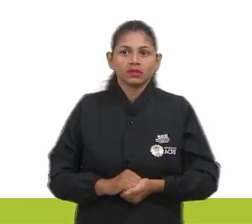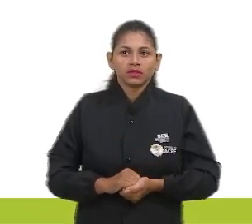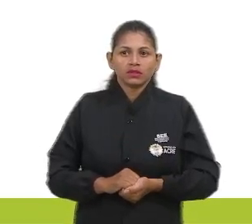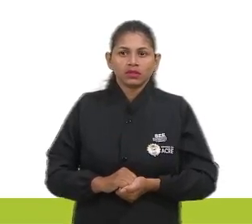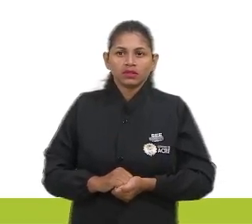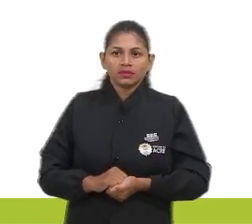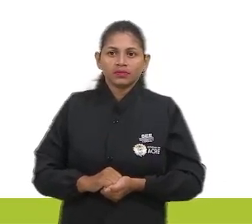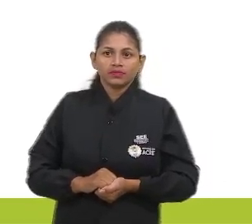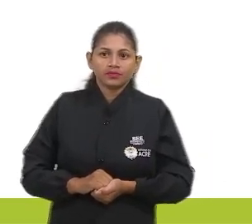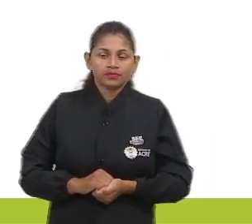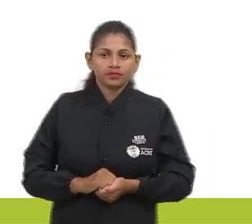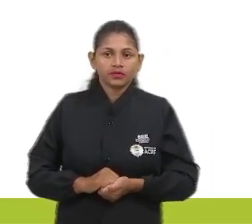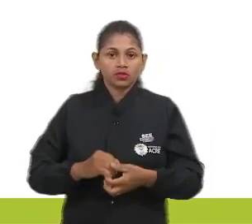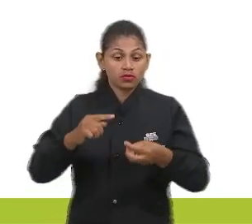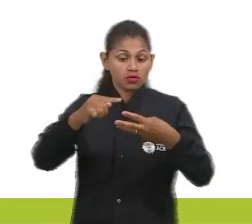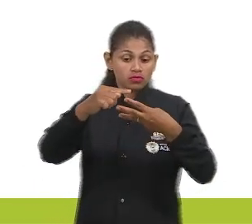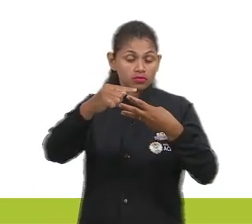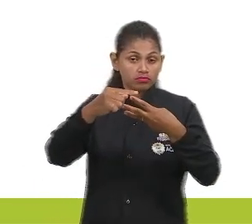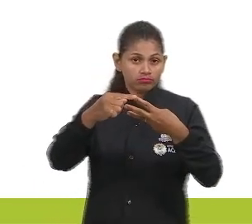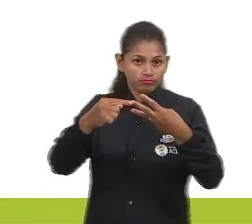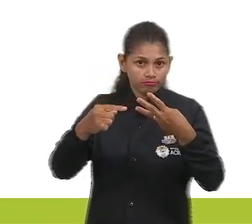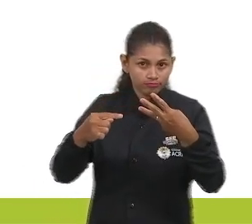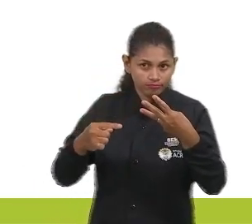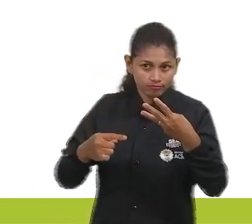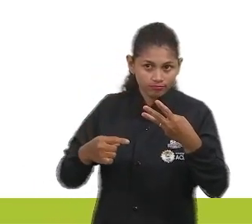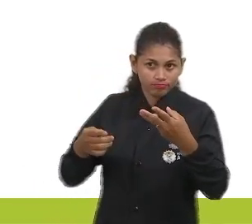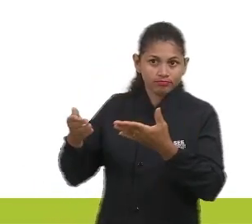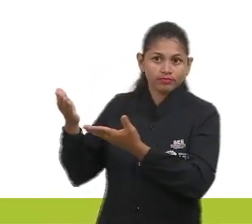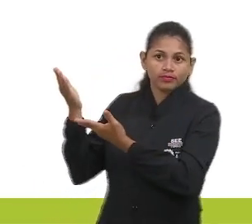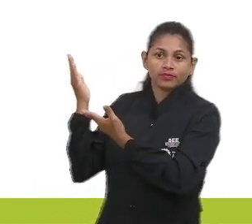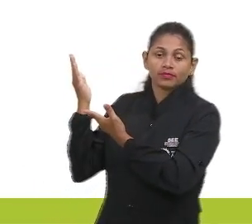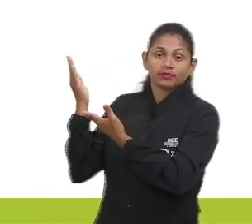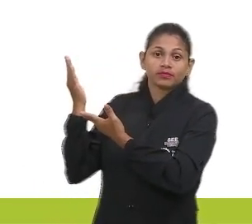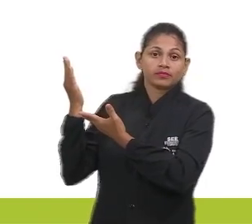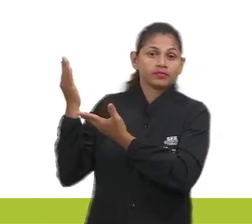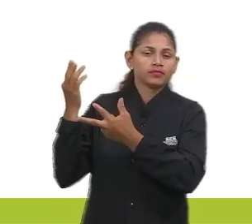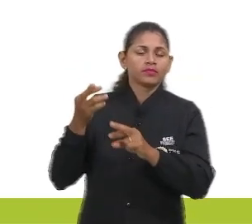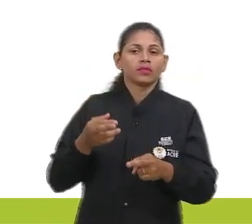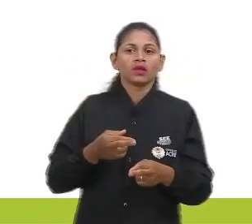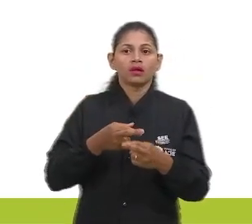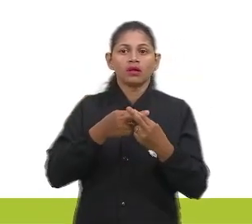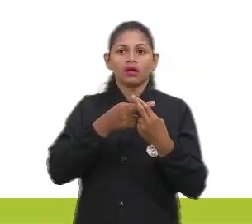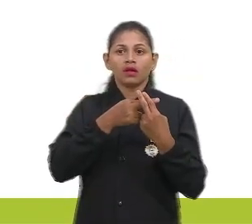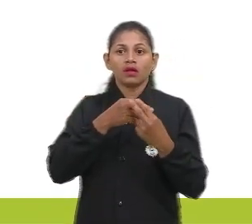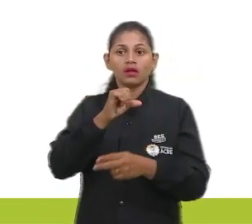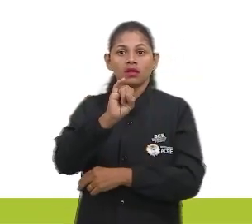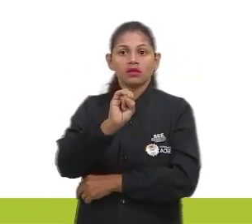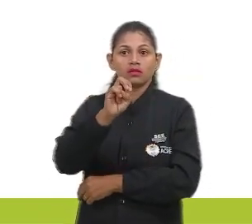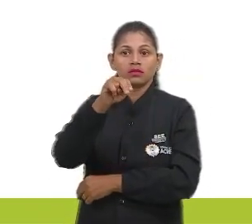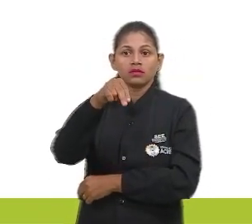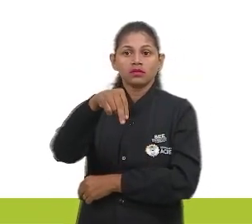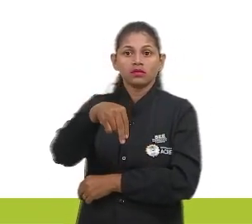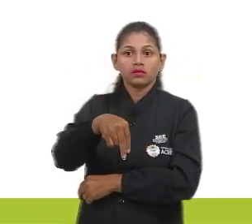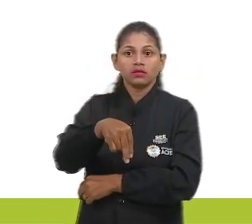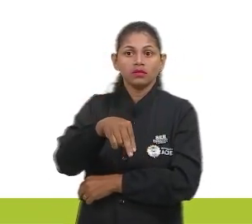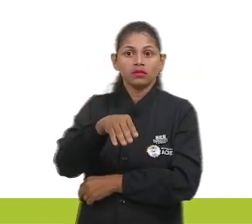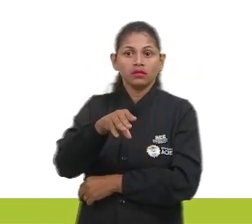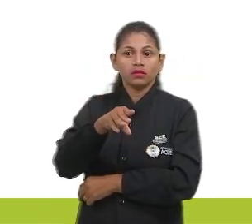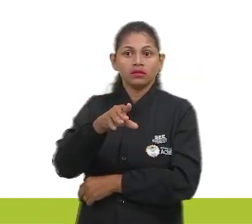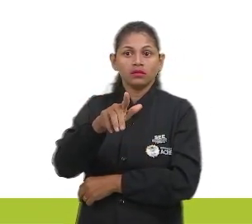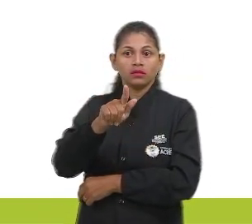né, Ingrid Coldella, né, que ela foi responsável por traduzir os livros da Viola